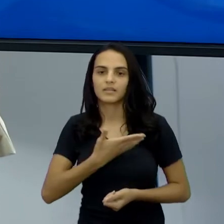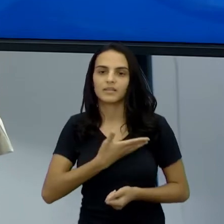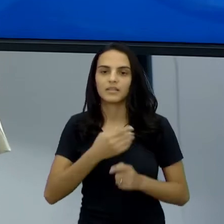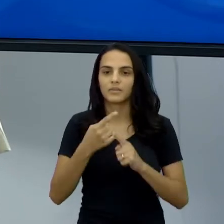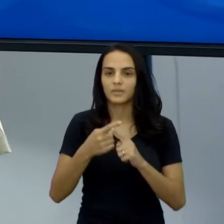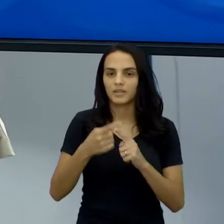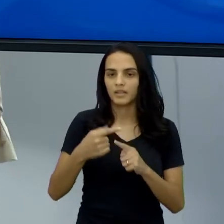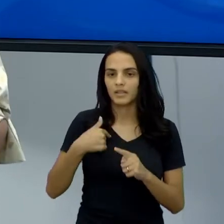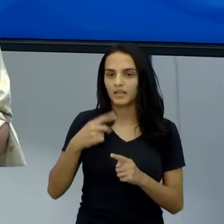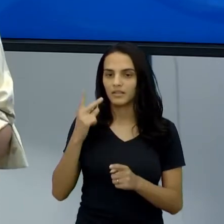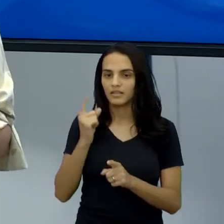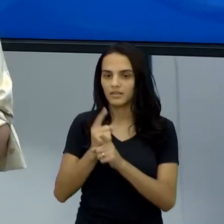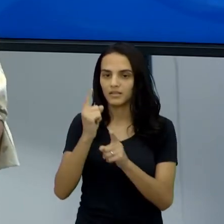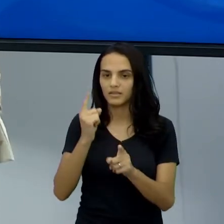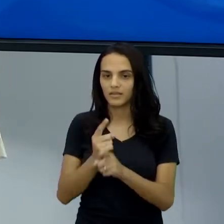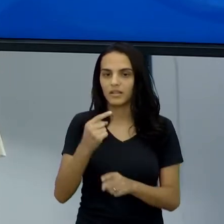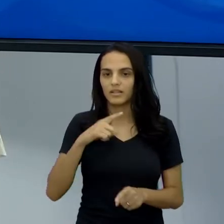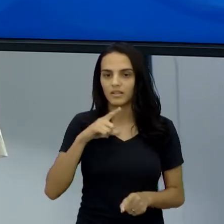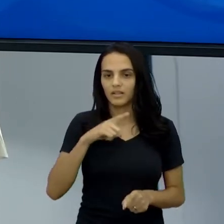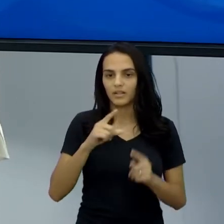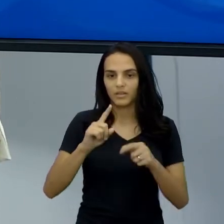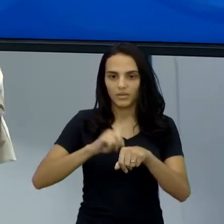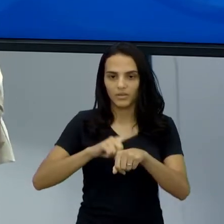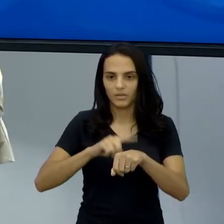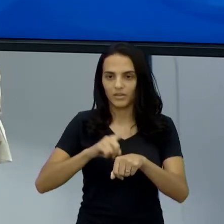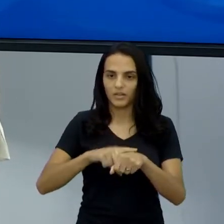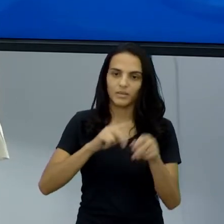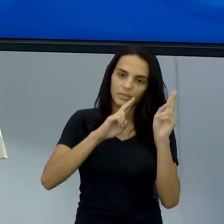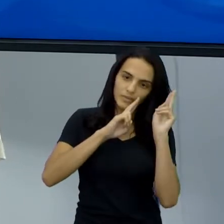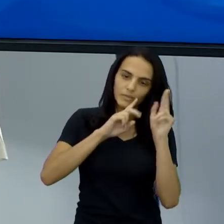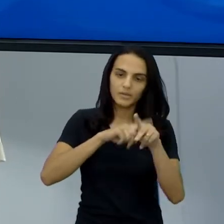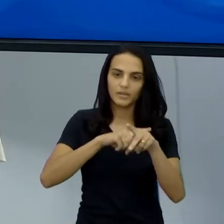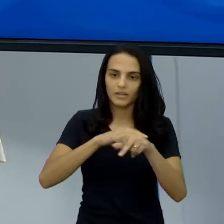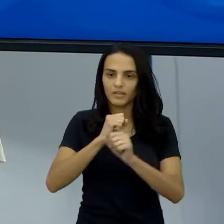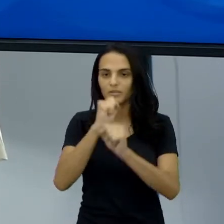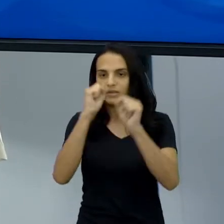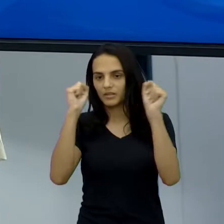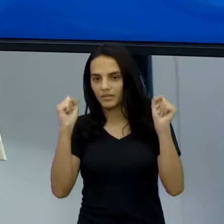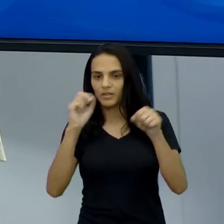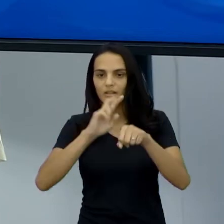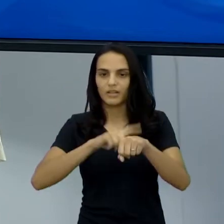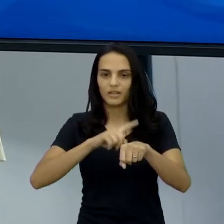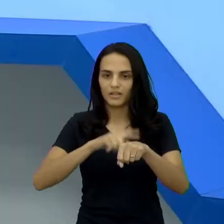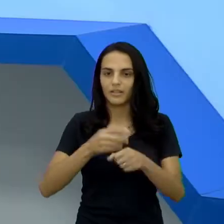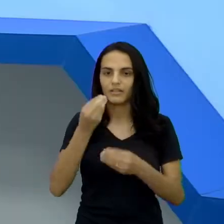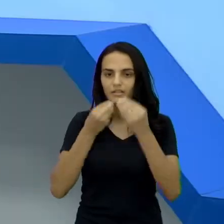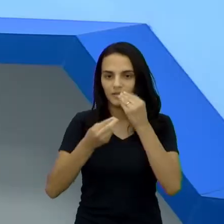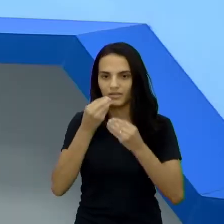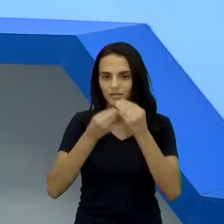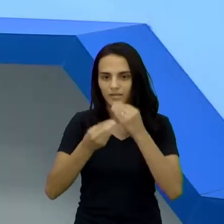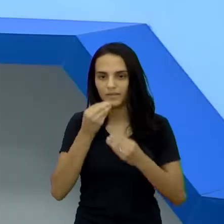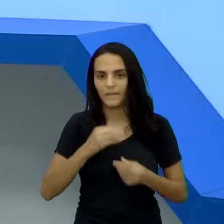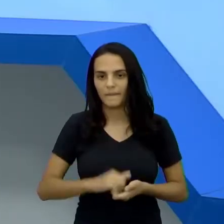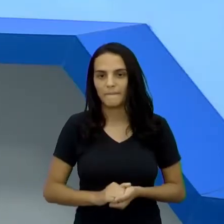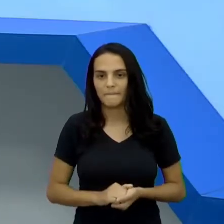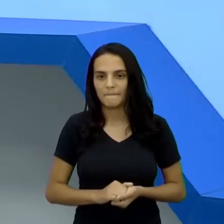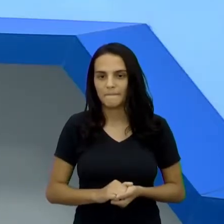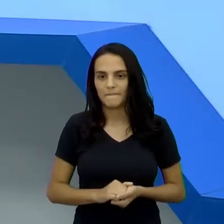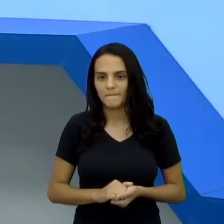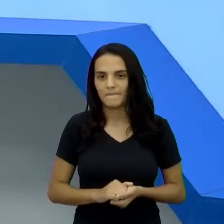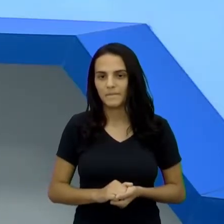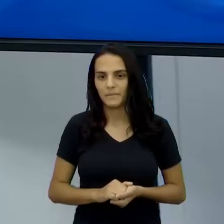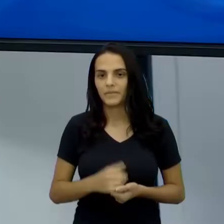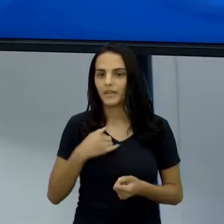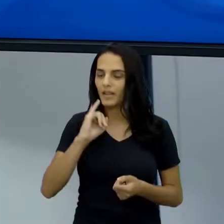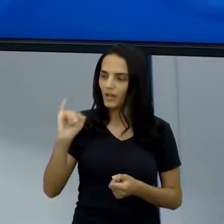ela descobriu que ela tem que ter horário pra janta, horário pra dormir, horário pra acordar, né? Nossa, isso sem condições. Ela vira pra mim e